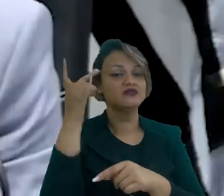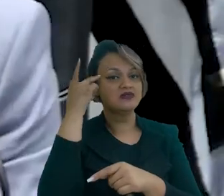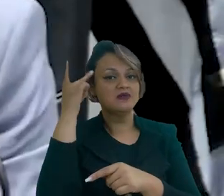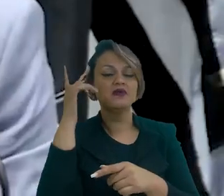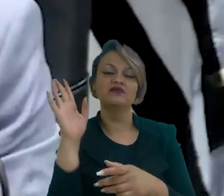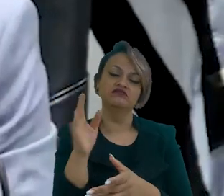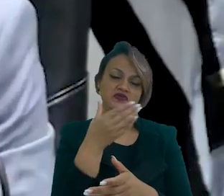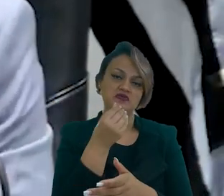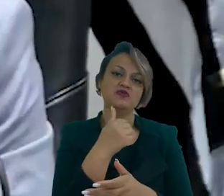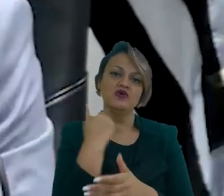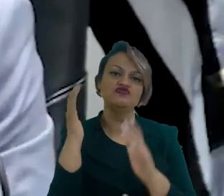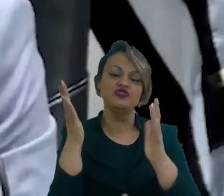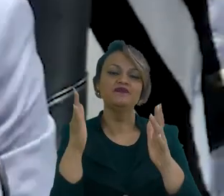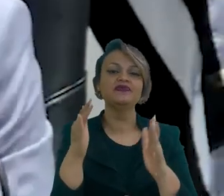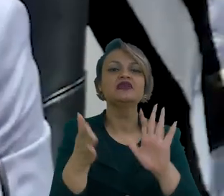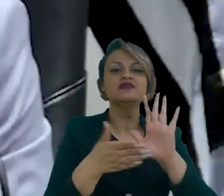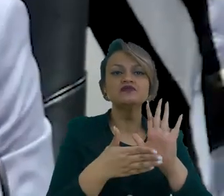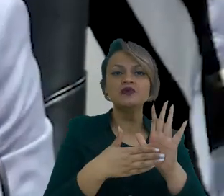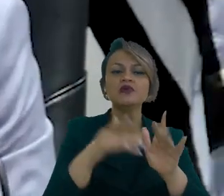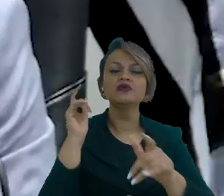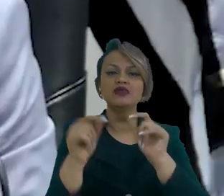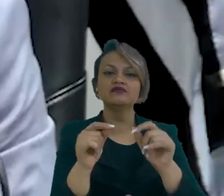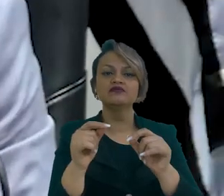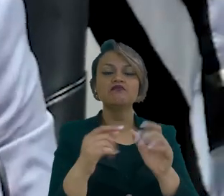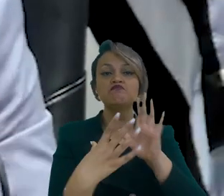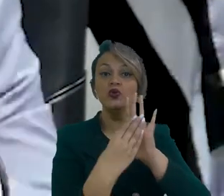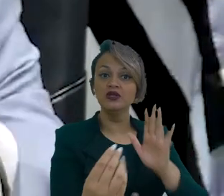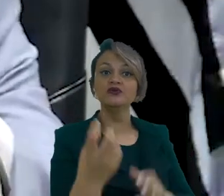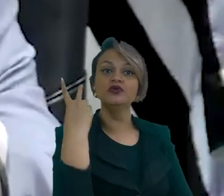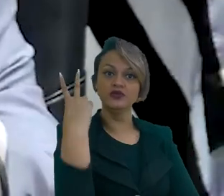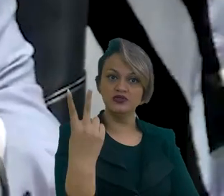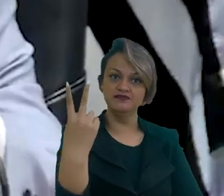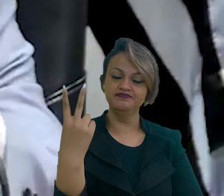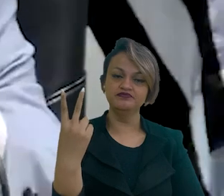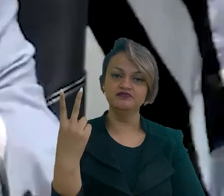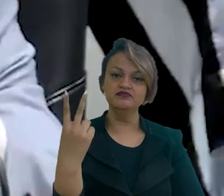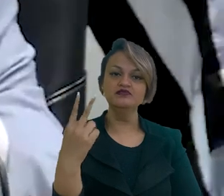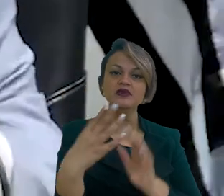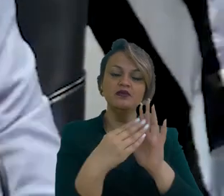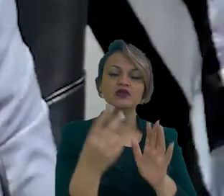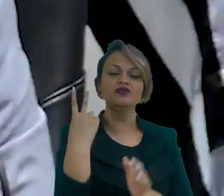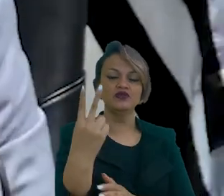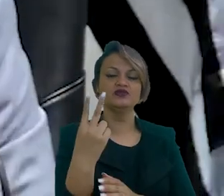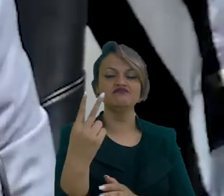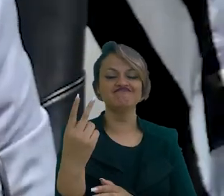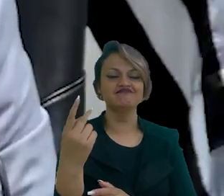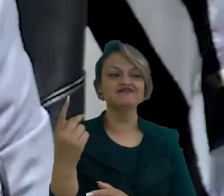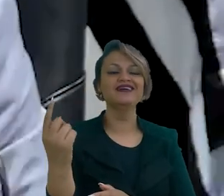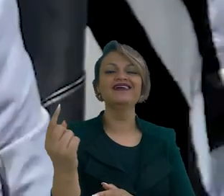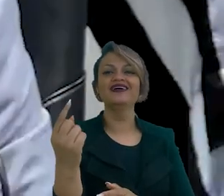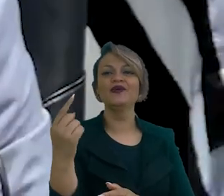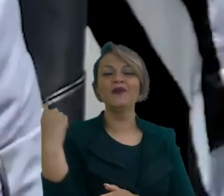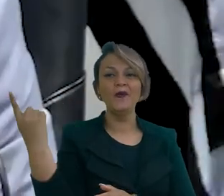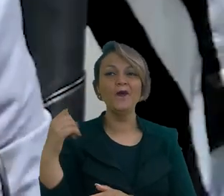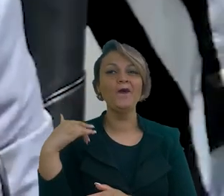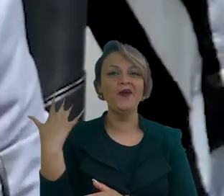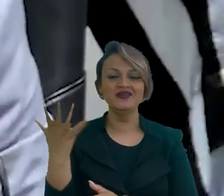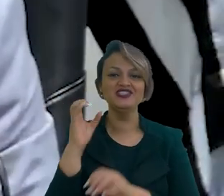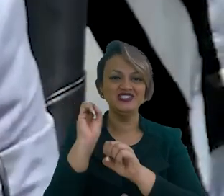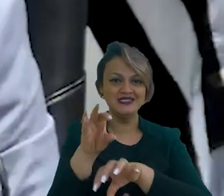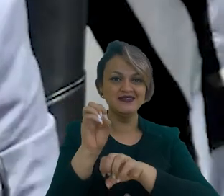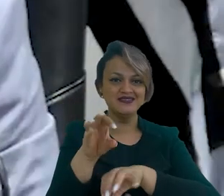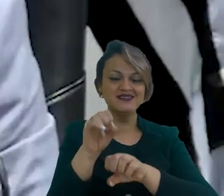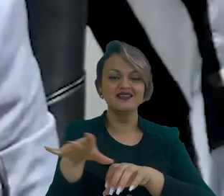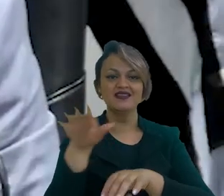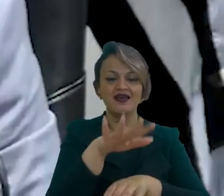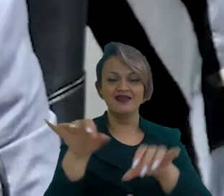uma outra terminologia né também falecido eles propõem praticamente dois modelos né nós né Professor Maira quando